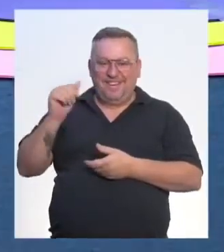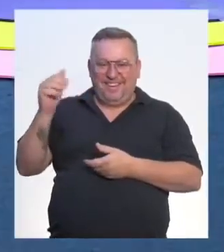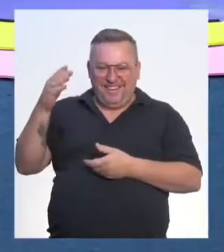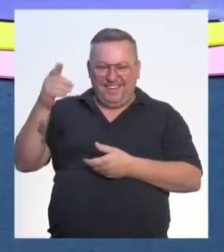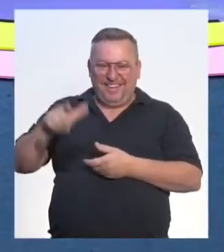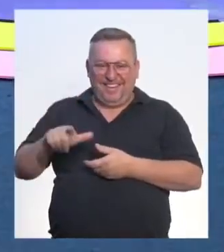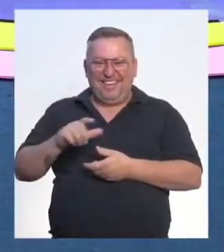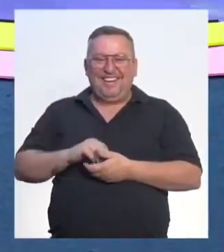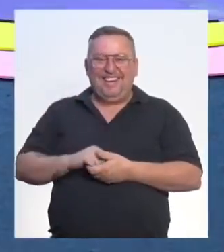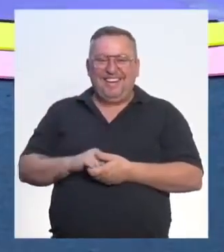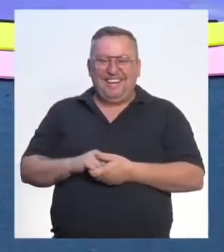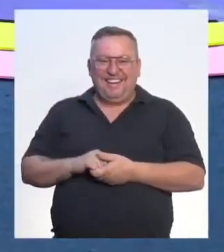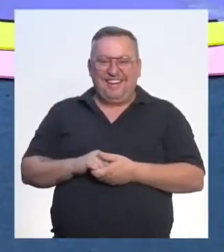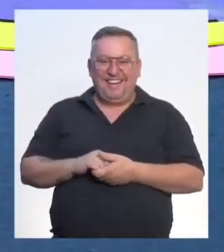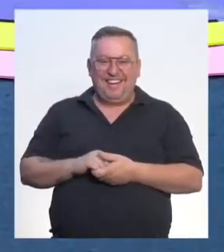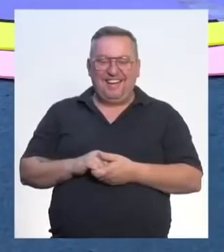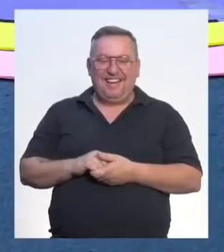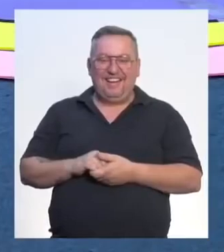Um negativo.